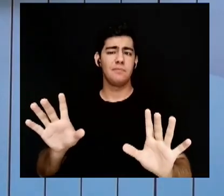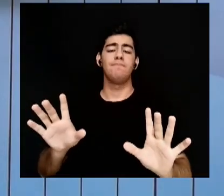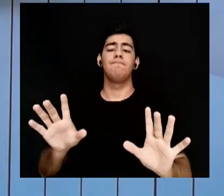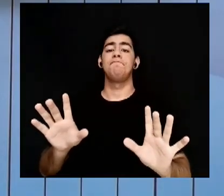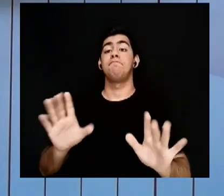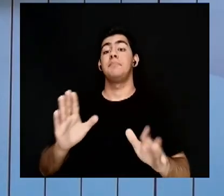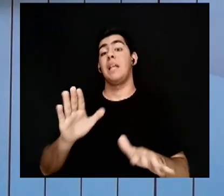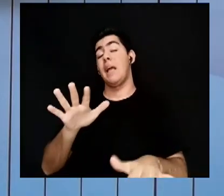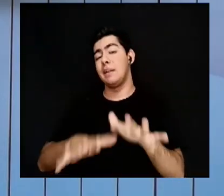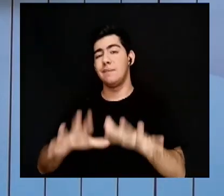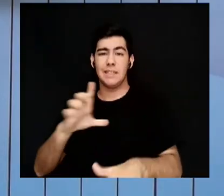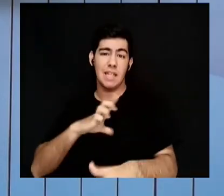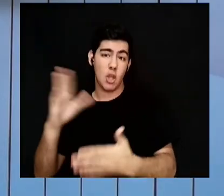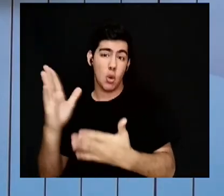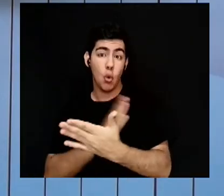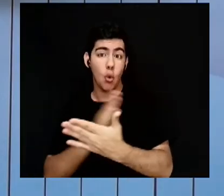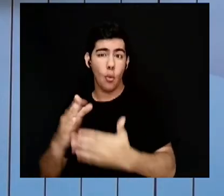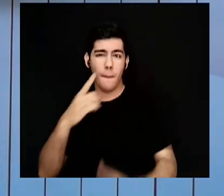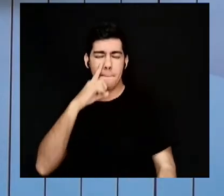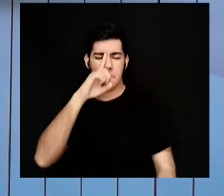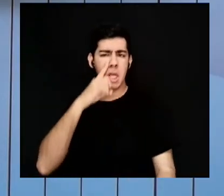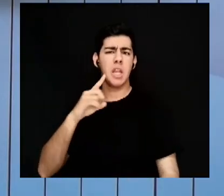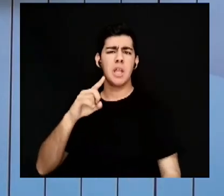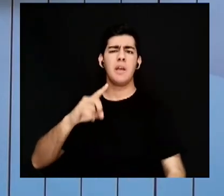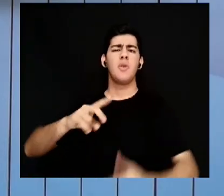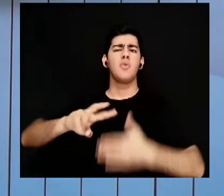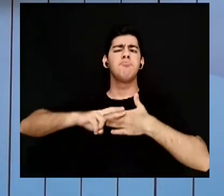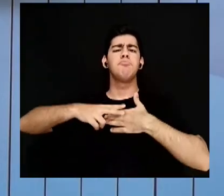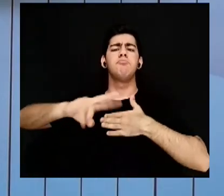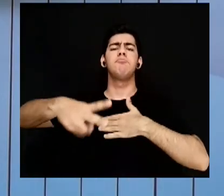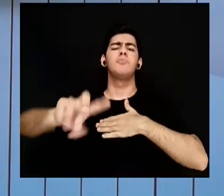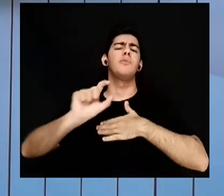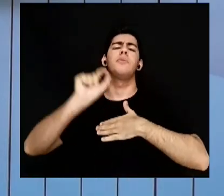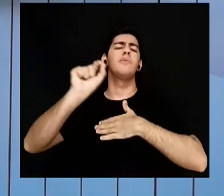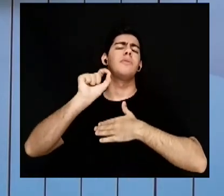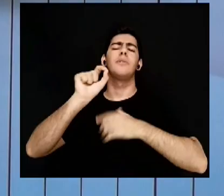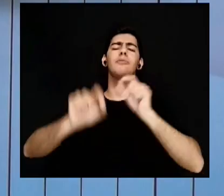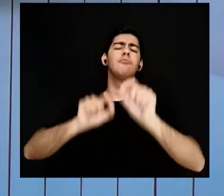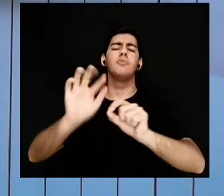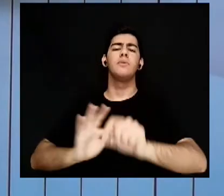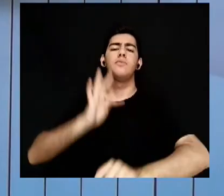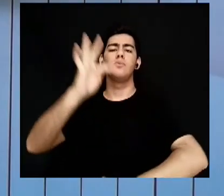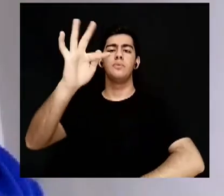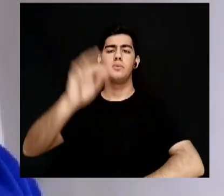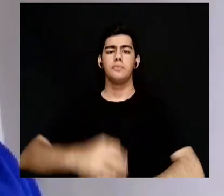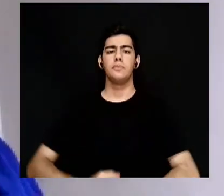causar mais para frente se você não faz um acompanhamento profissional?